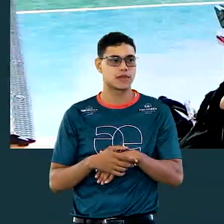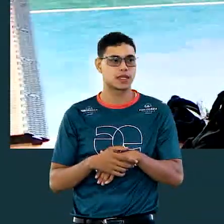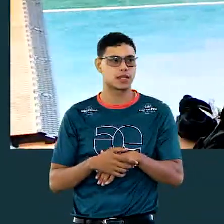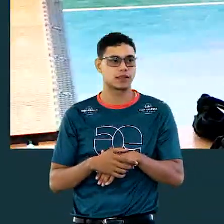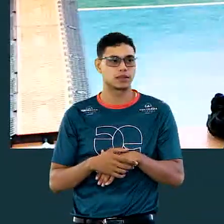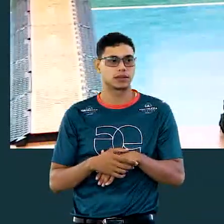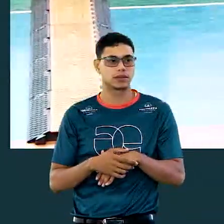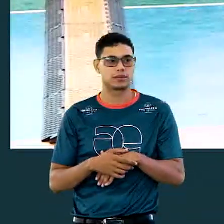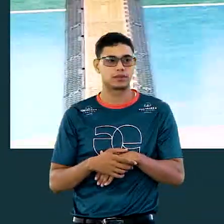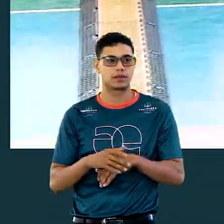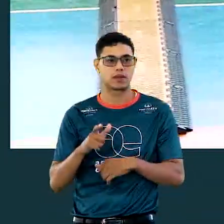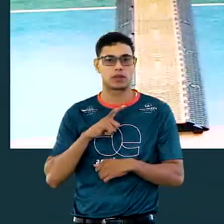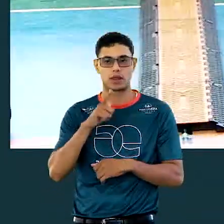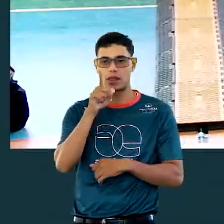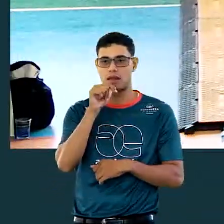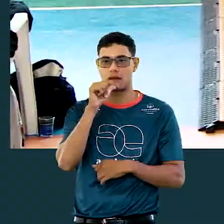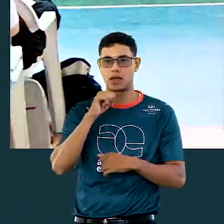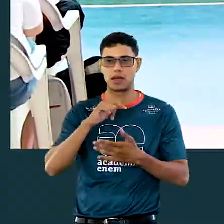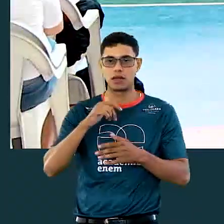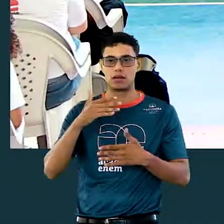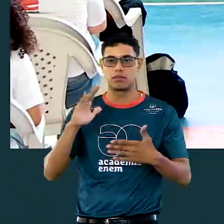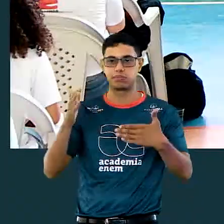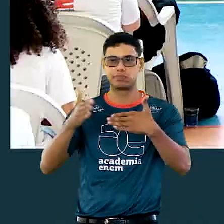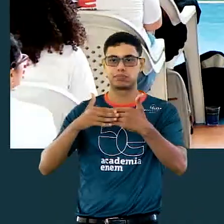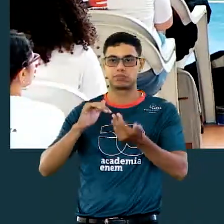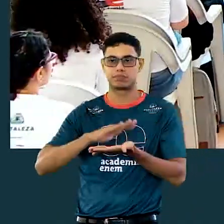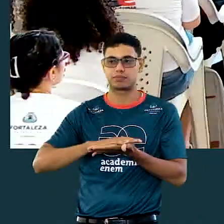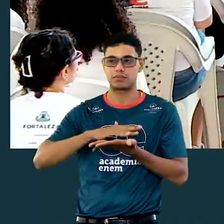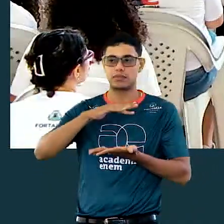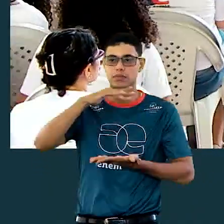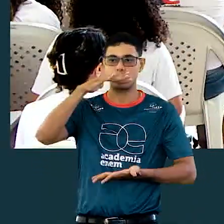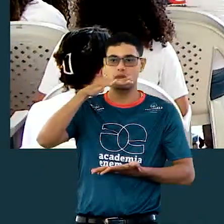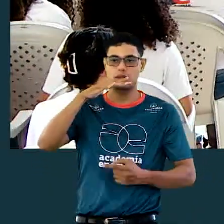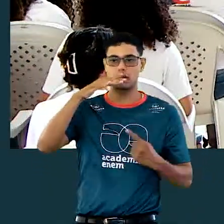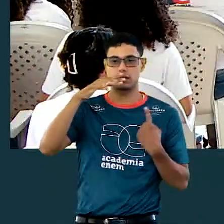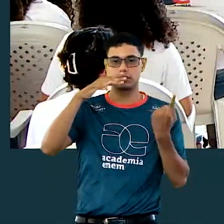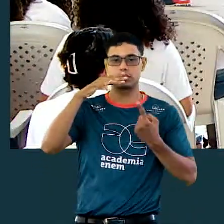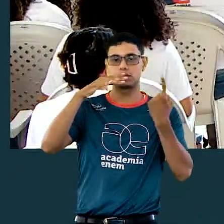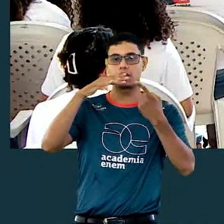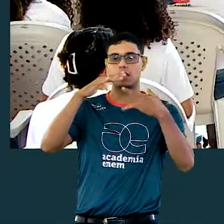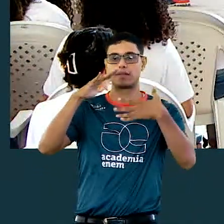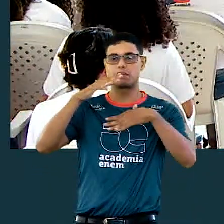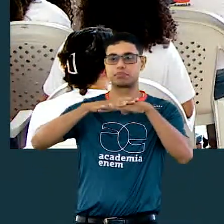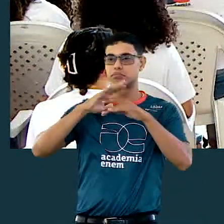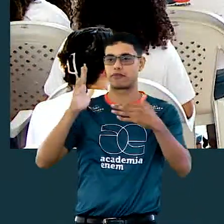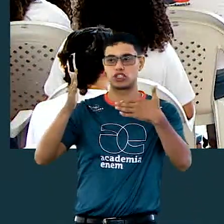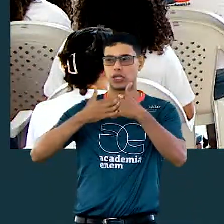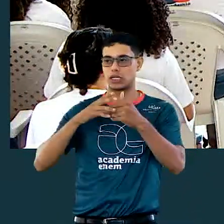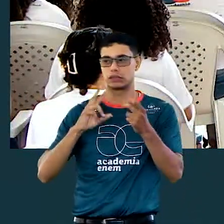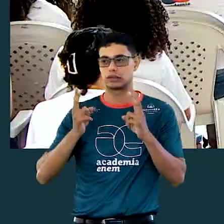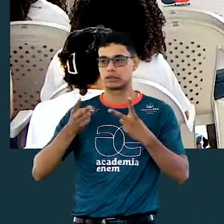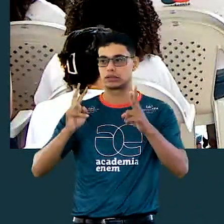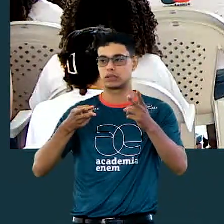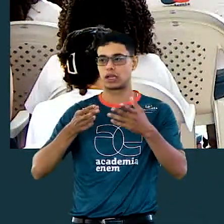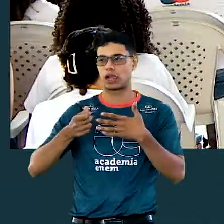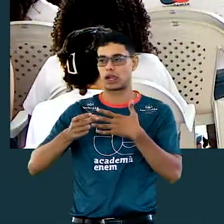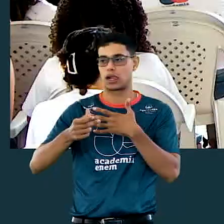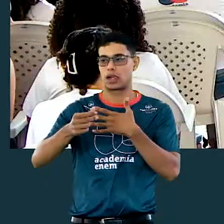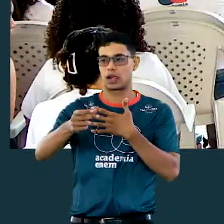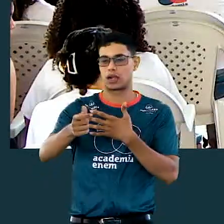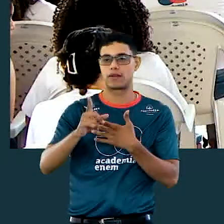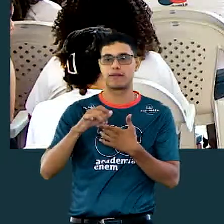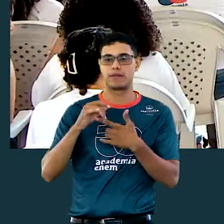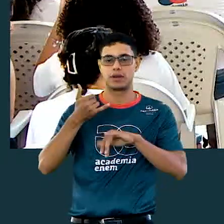Vamos lá. Eu tenho a água numa represa acumulada a uma certa altura. Se ela ficar represada o resto da vida, energeticamente ela vai servir